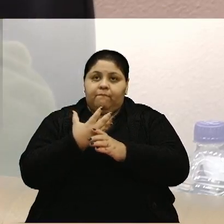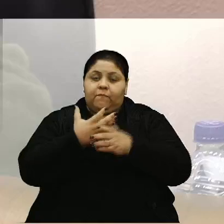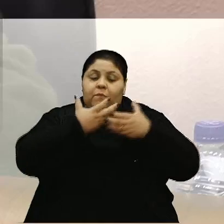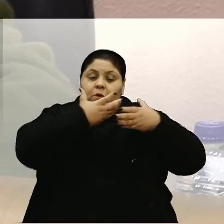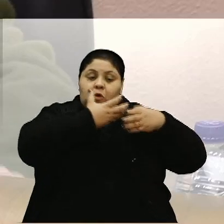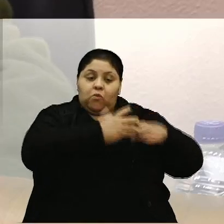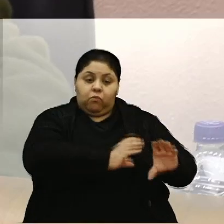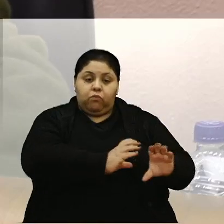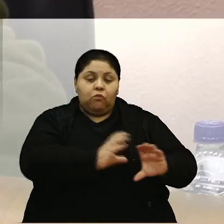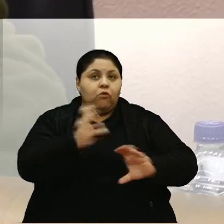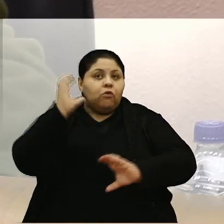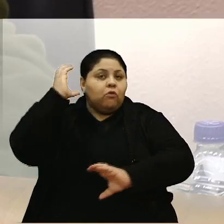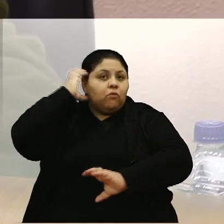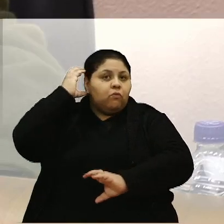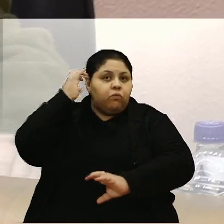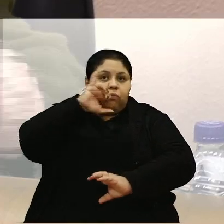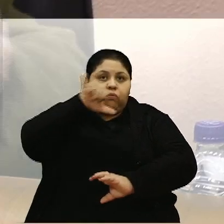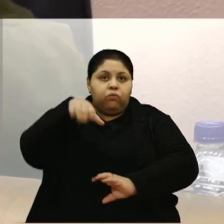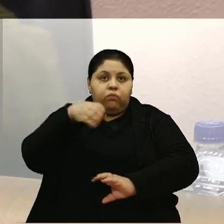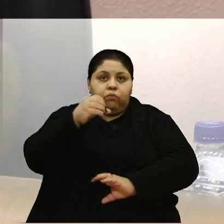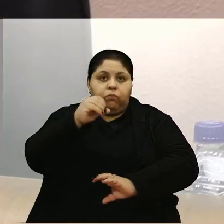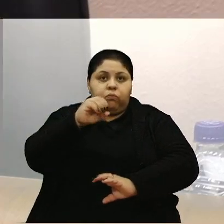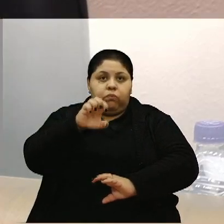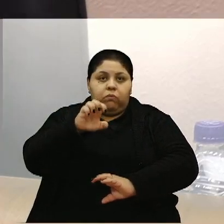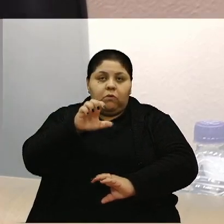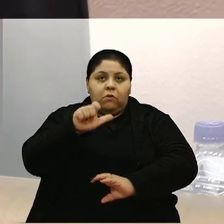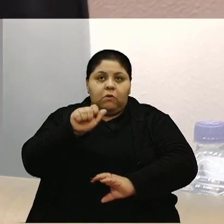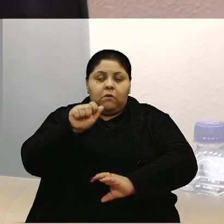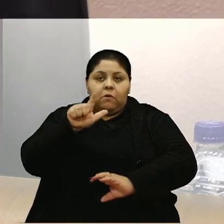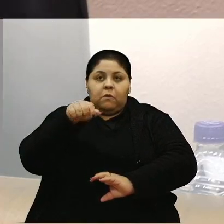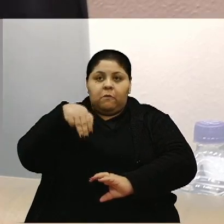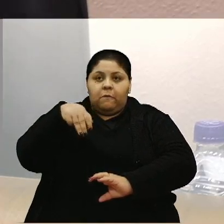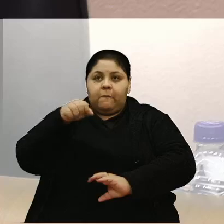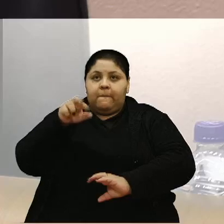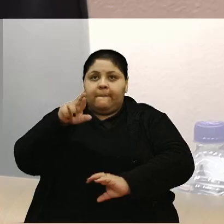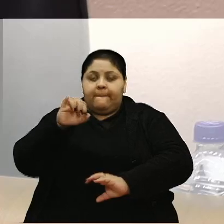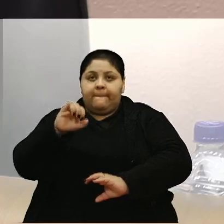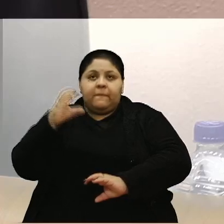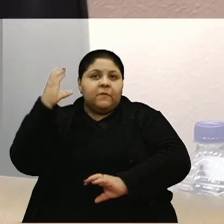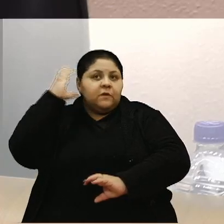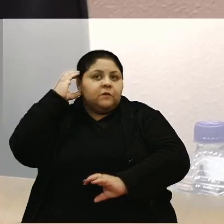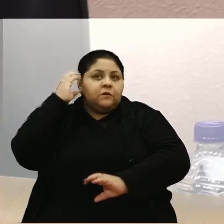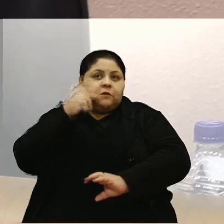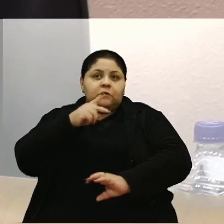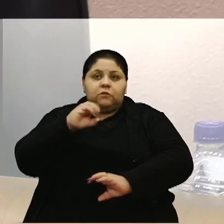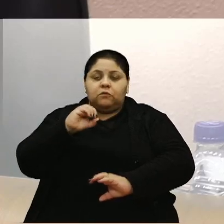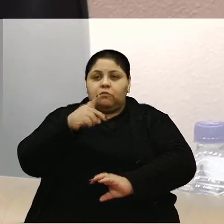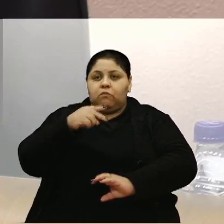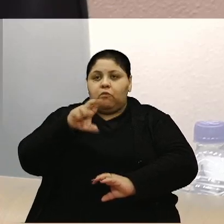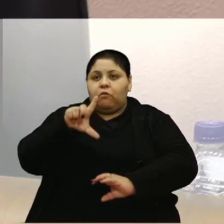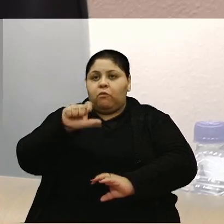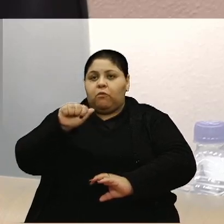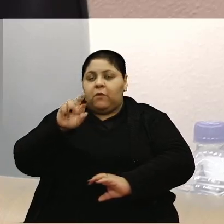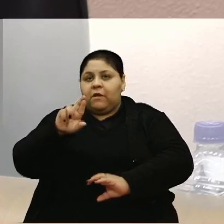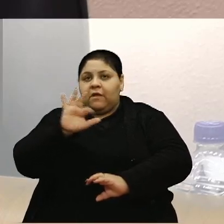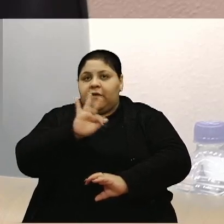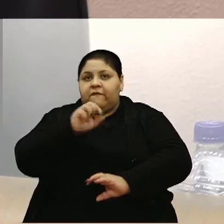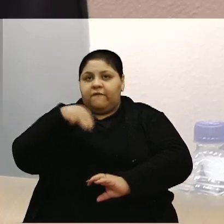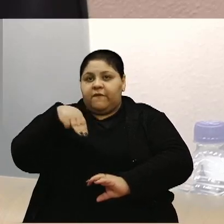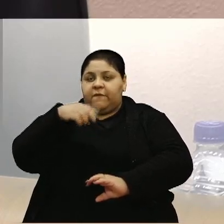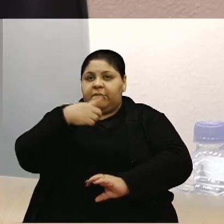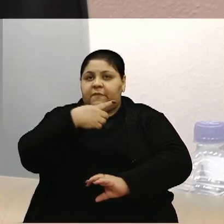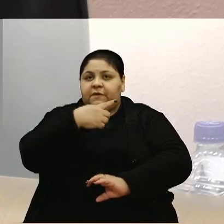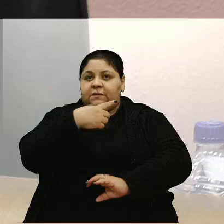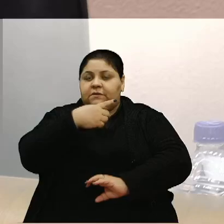ao radialista José Almeri dos Reis, da Rádio Popular FM 107.9. Com